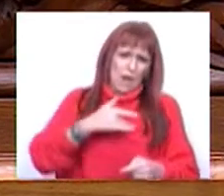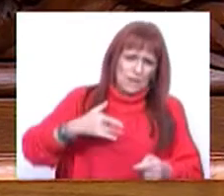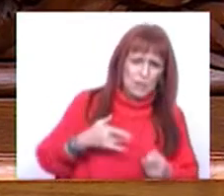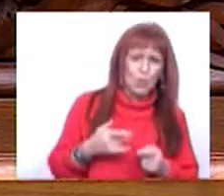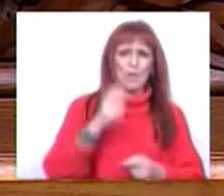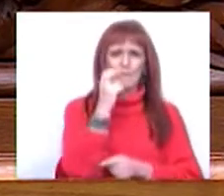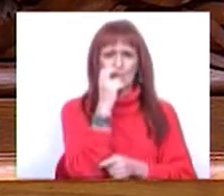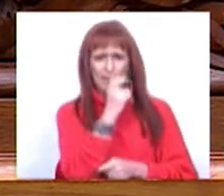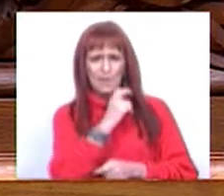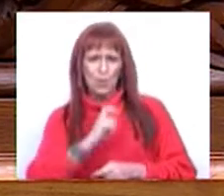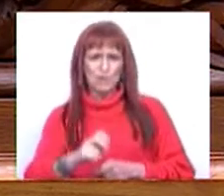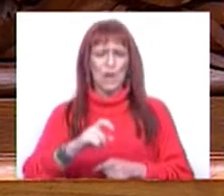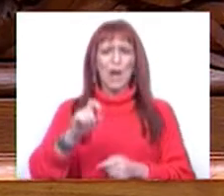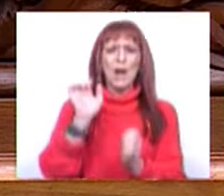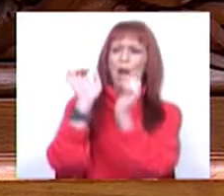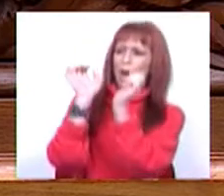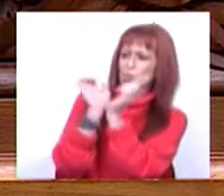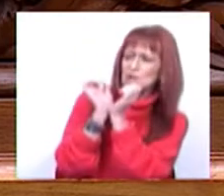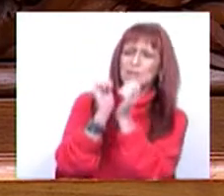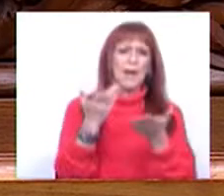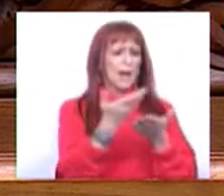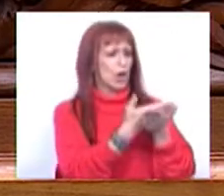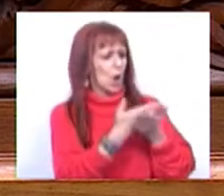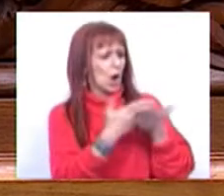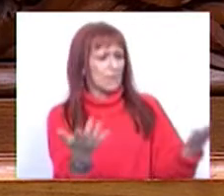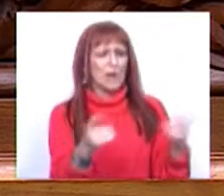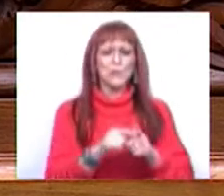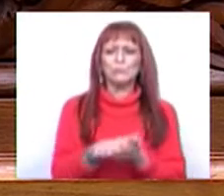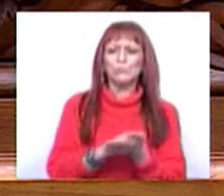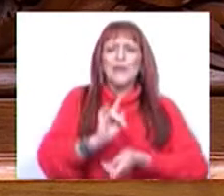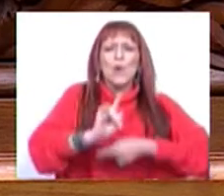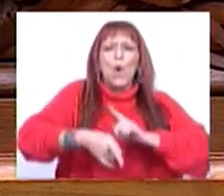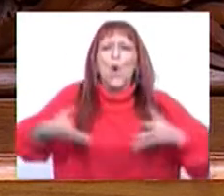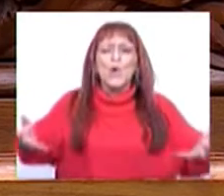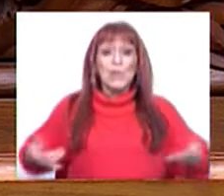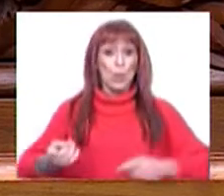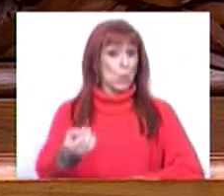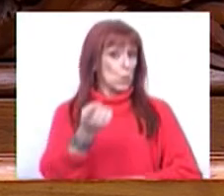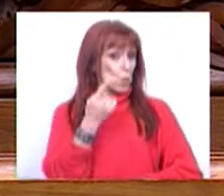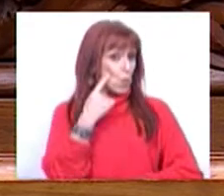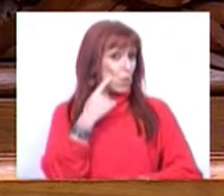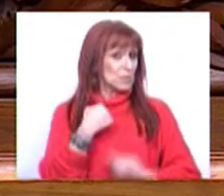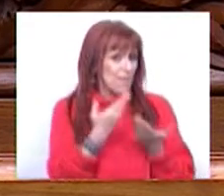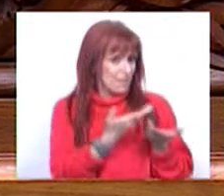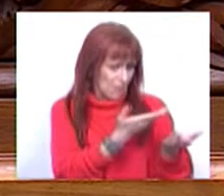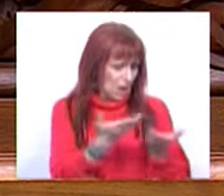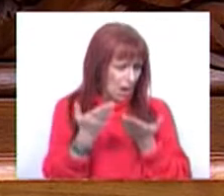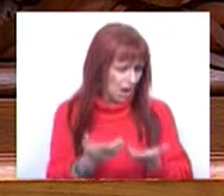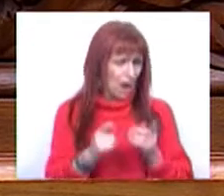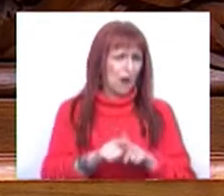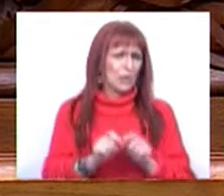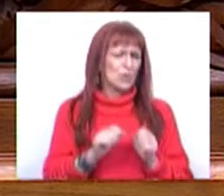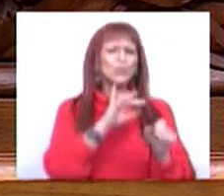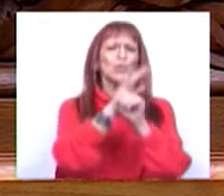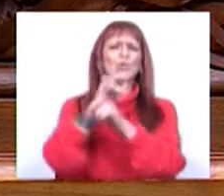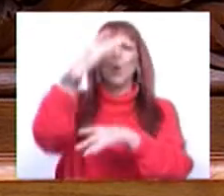na energia, na segurança social e na economia, se baseiem no conhecimento existente e não nas